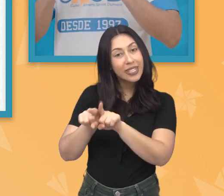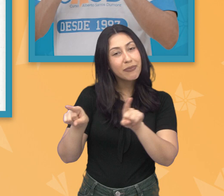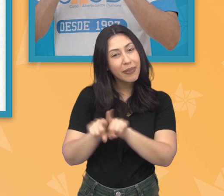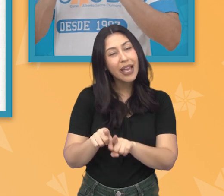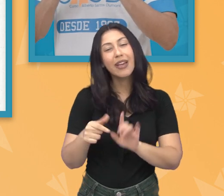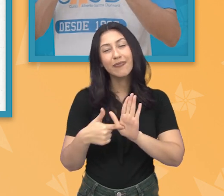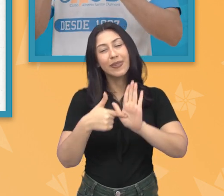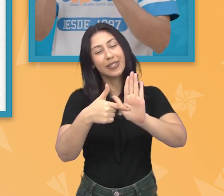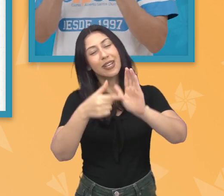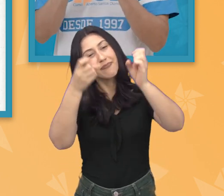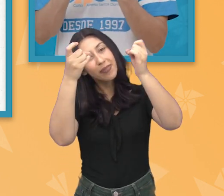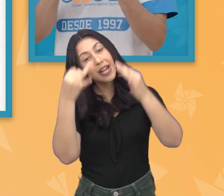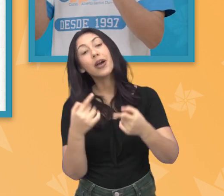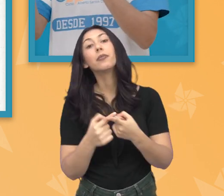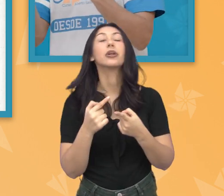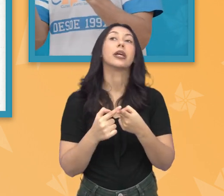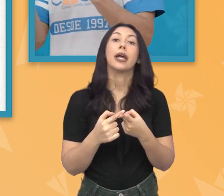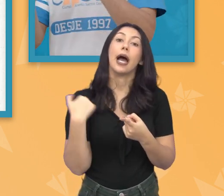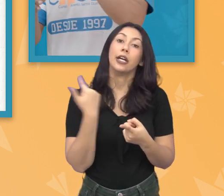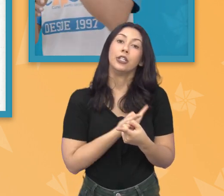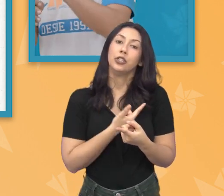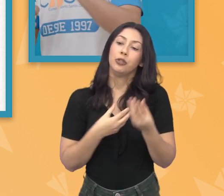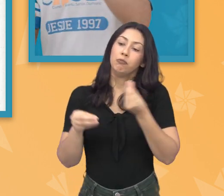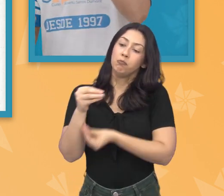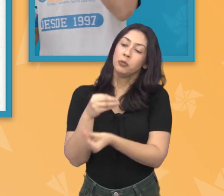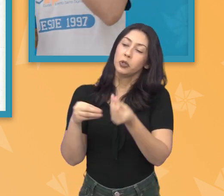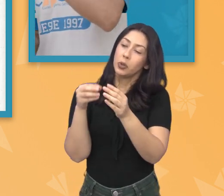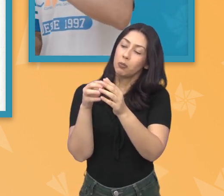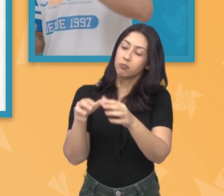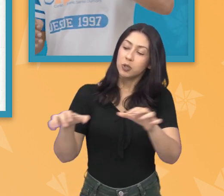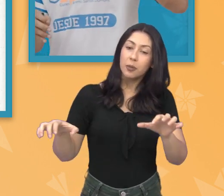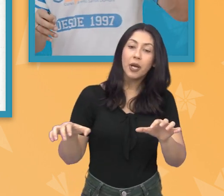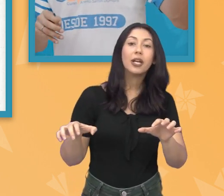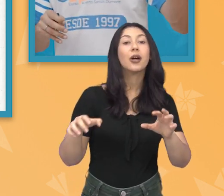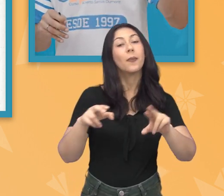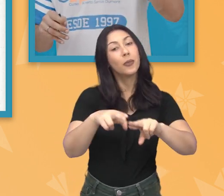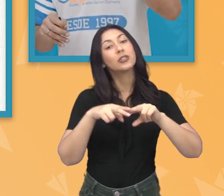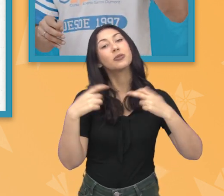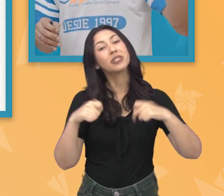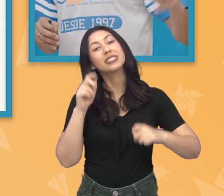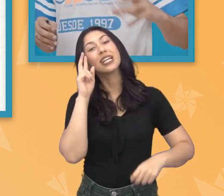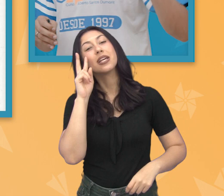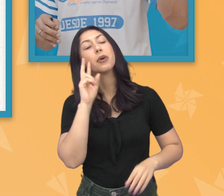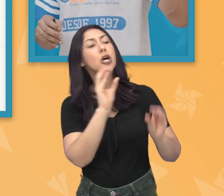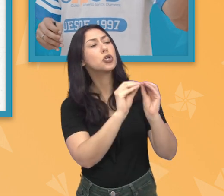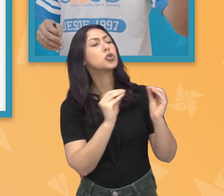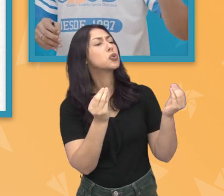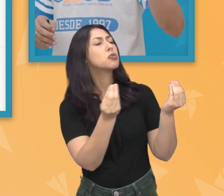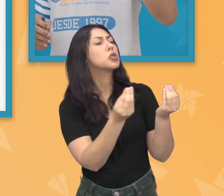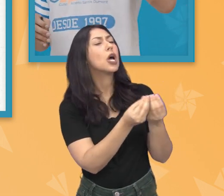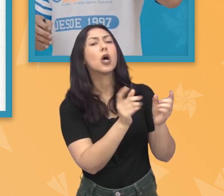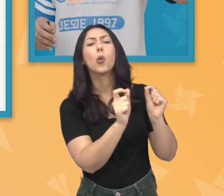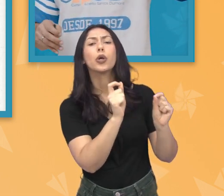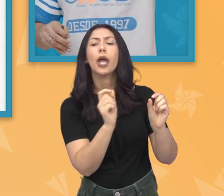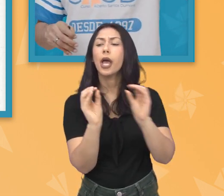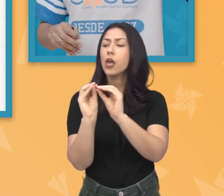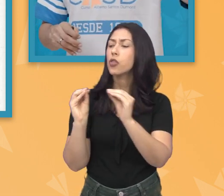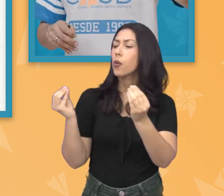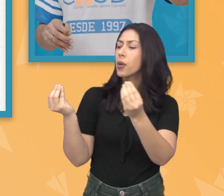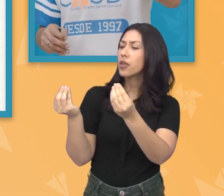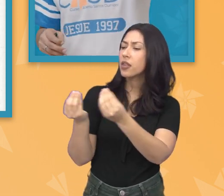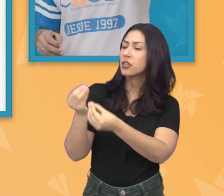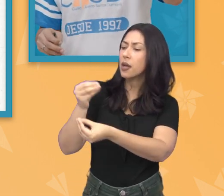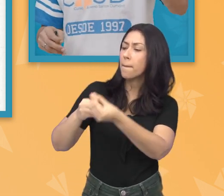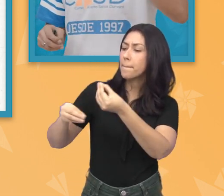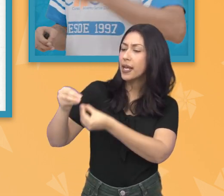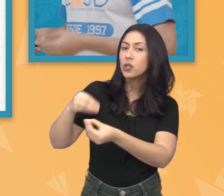relembrar essas diferenças, né? Porque a gente vai ver separação de misturas, mas então tem que trazer de novo à tona o que são substâncias puras